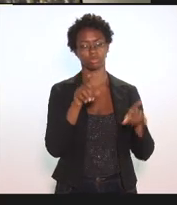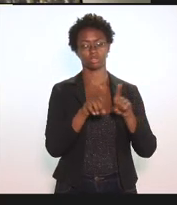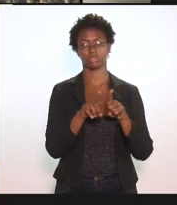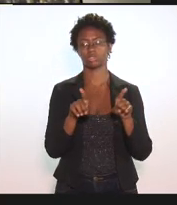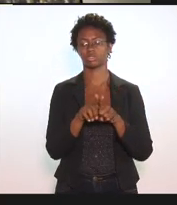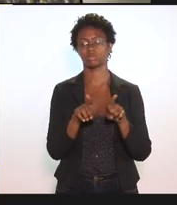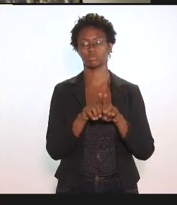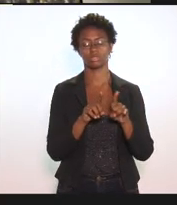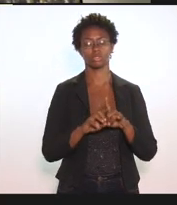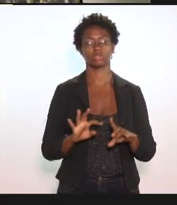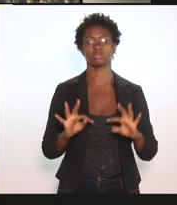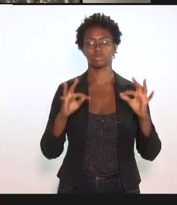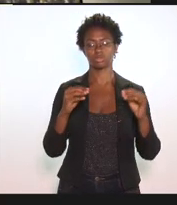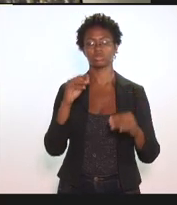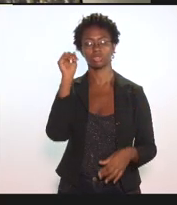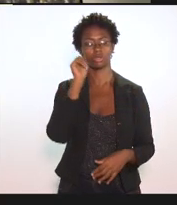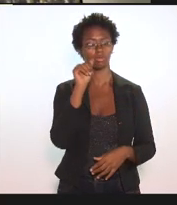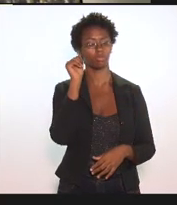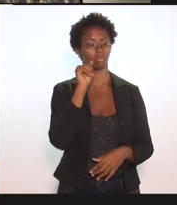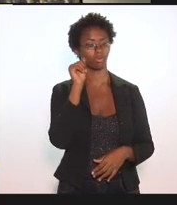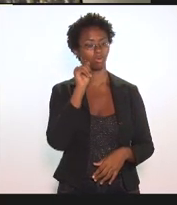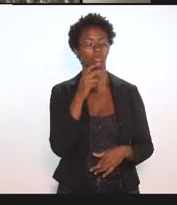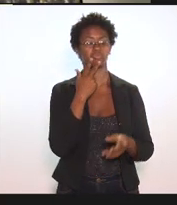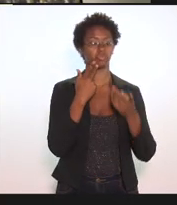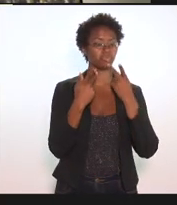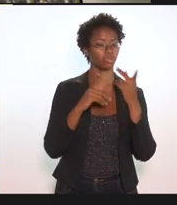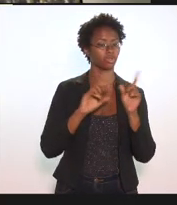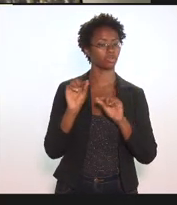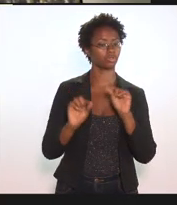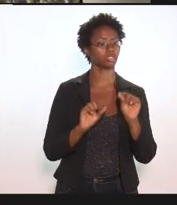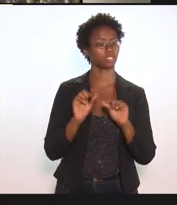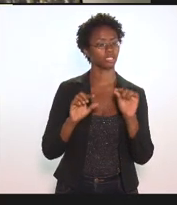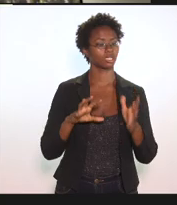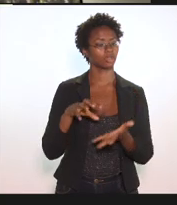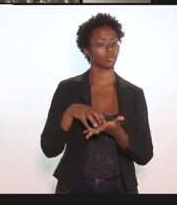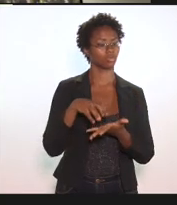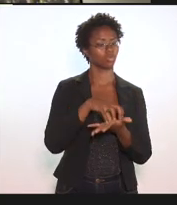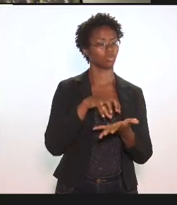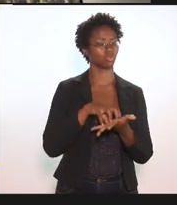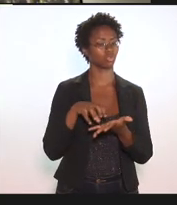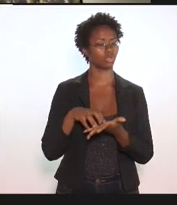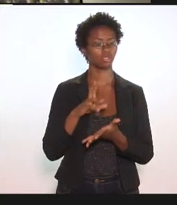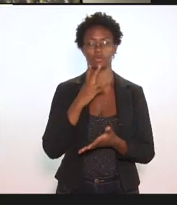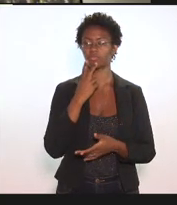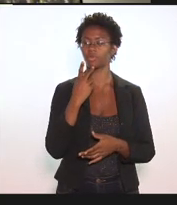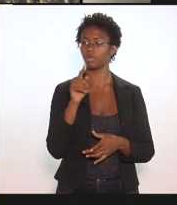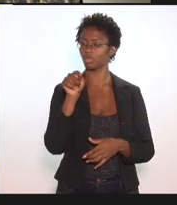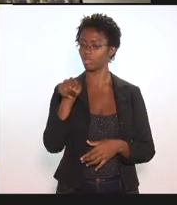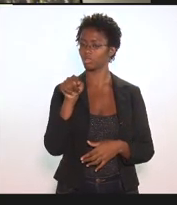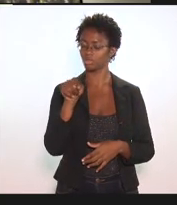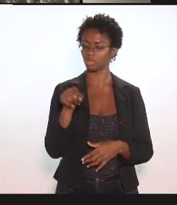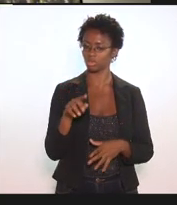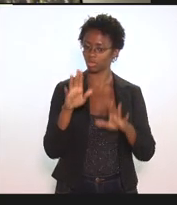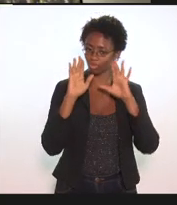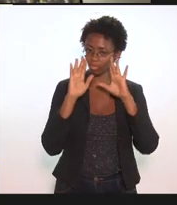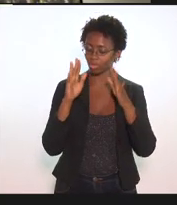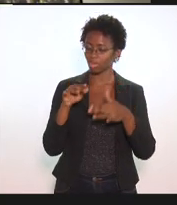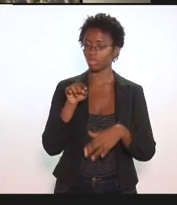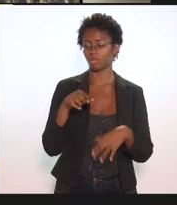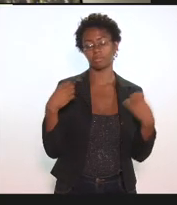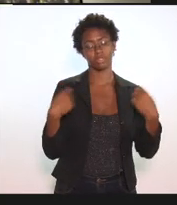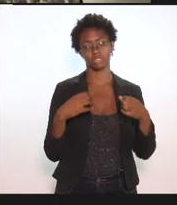das favelas, todas as mulheres, sobre que unidades estão fazendo esse tipo de atendimento. Na realidade, deveriam ser